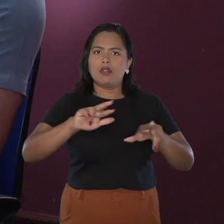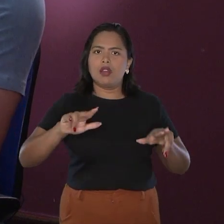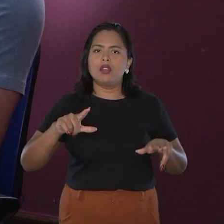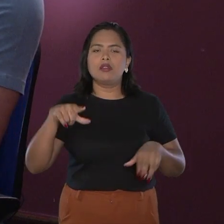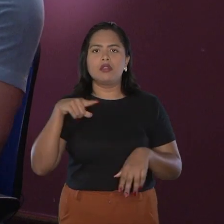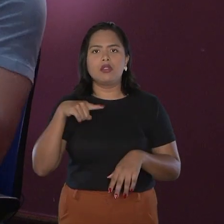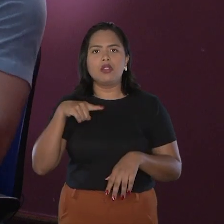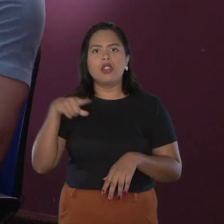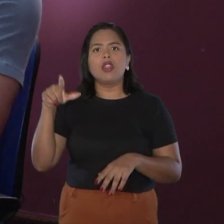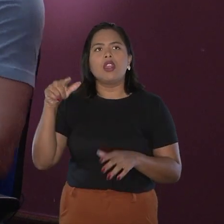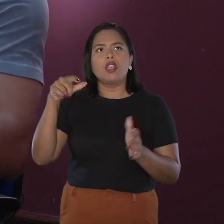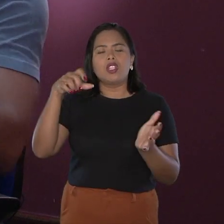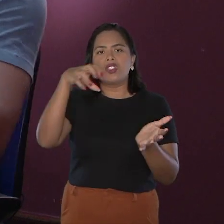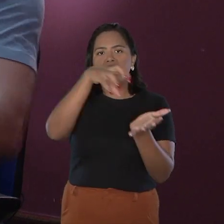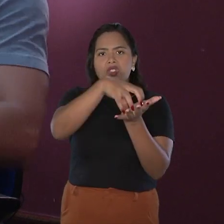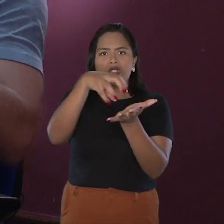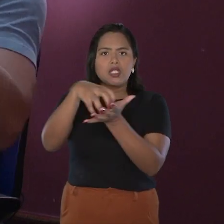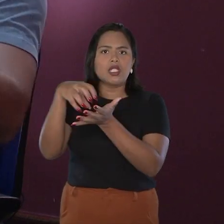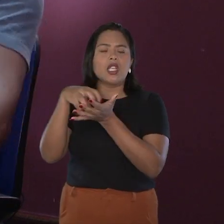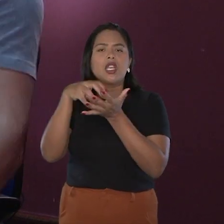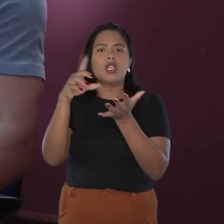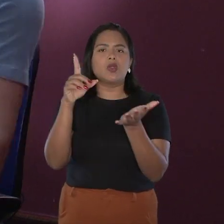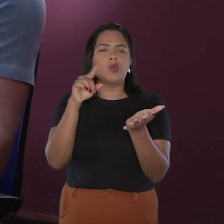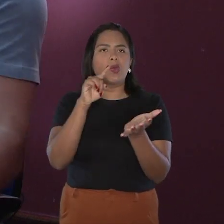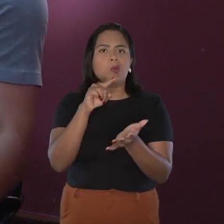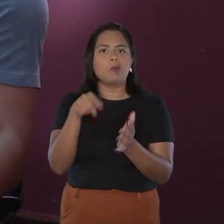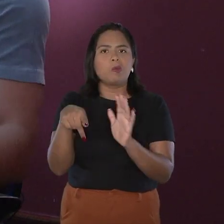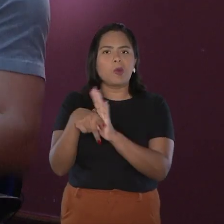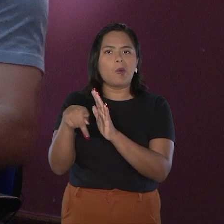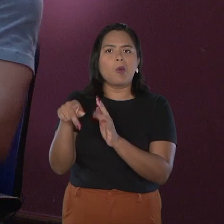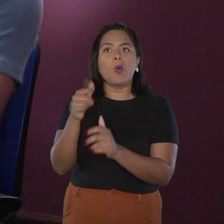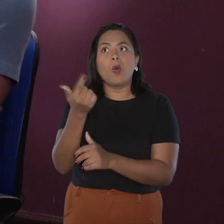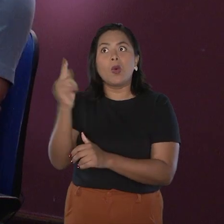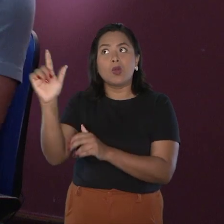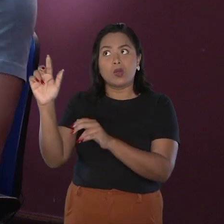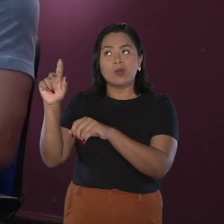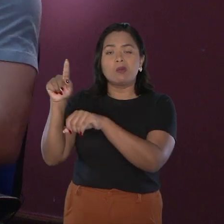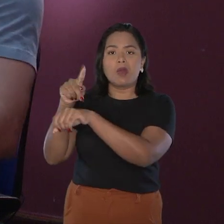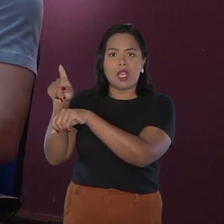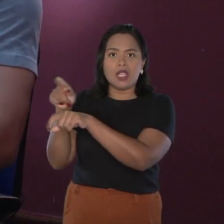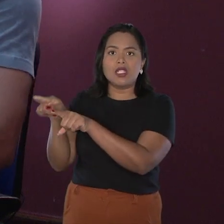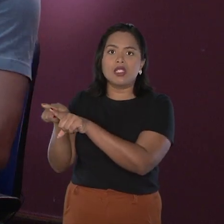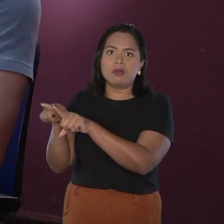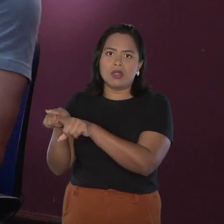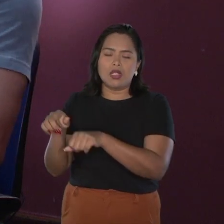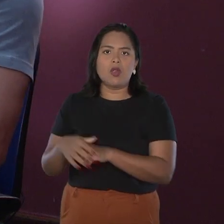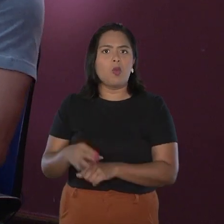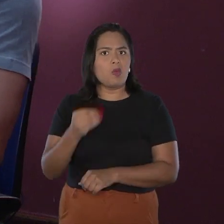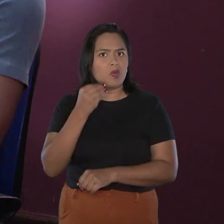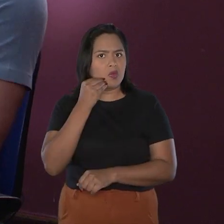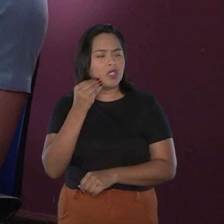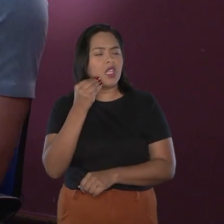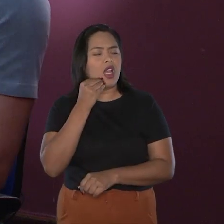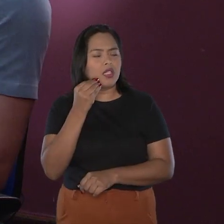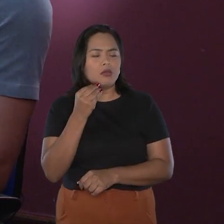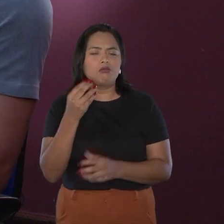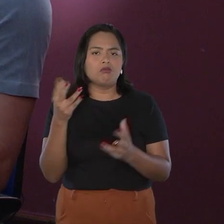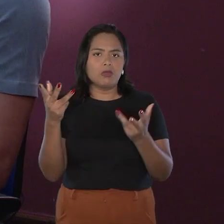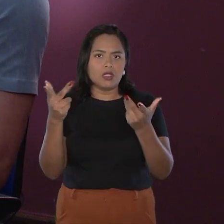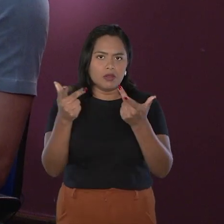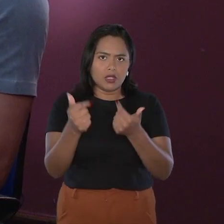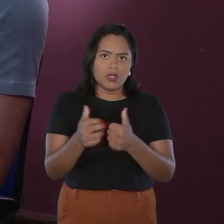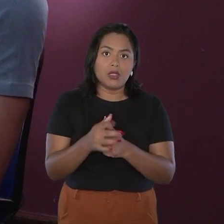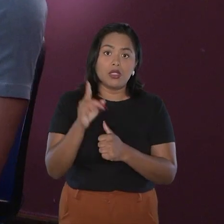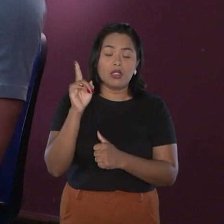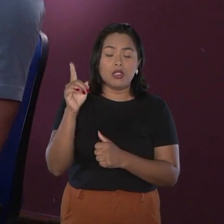filial do Instituto dele lá dos Estados Unidos na Rússia Portugal e outros lugares e ele vem para cá sabe a oportunidade realmente muito única e